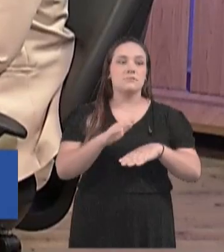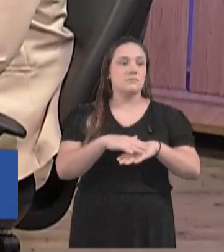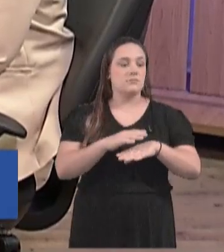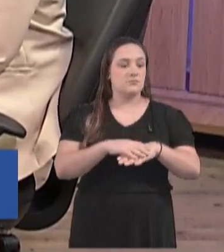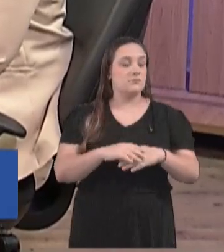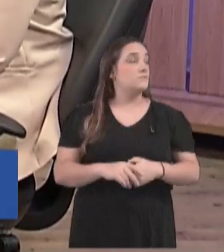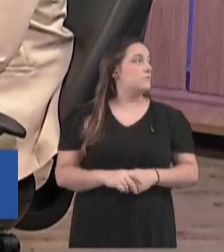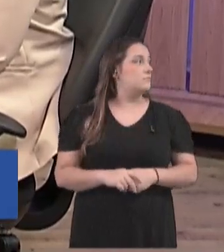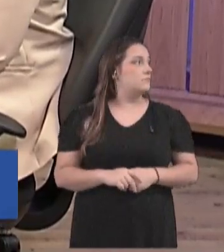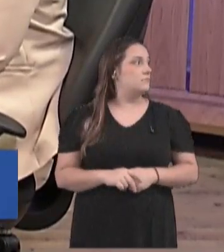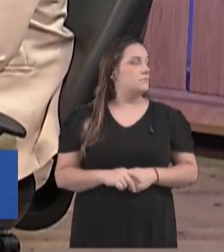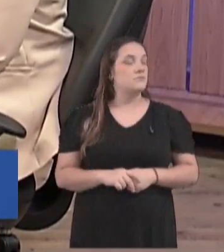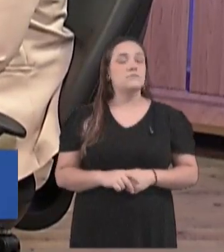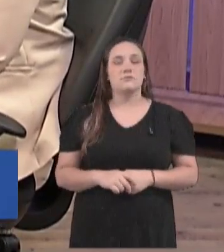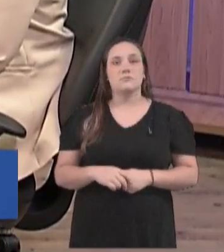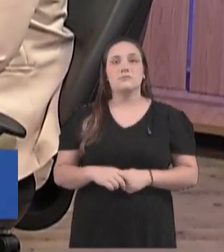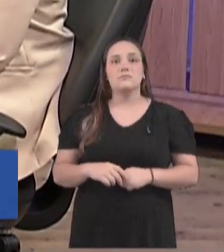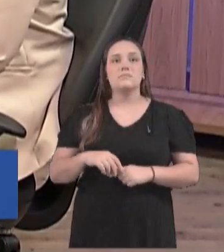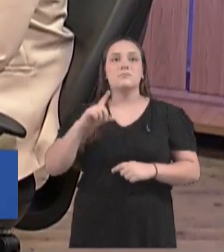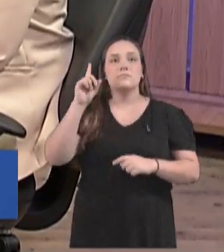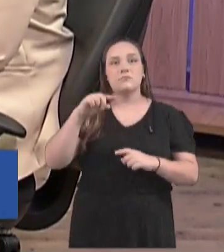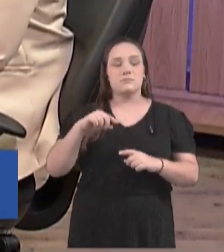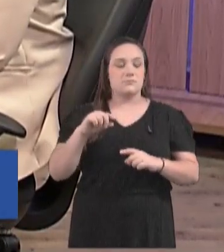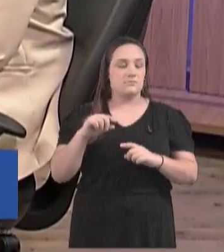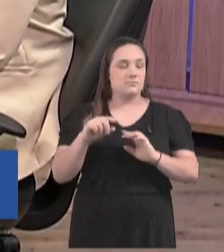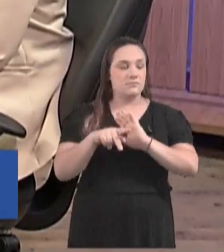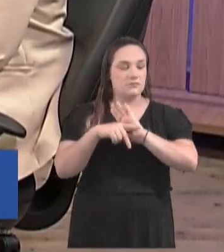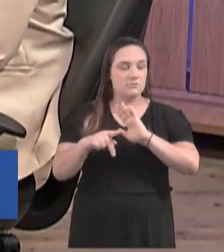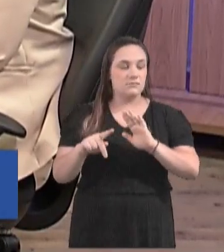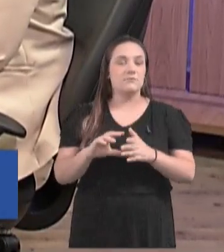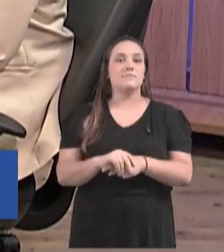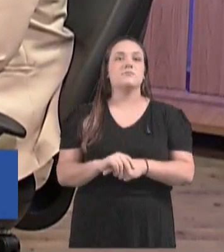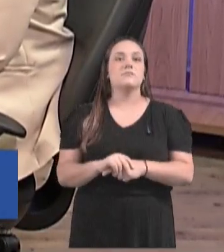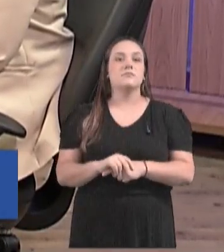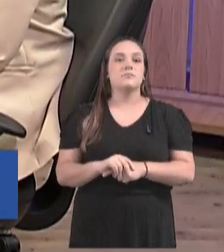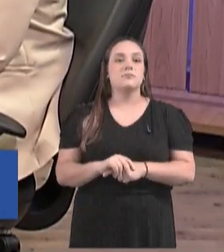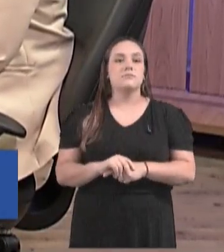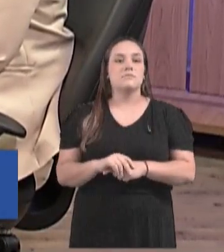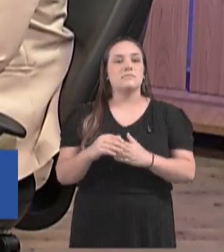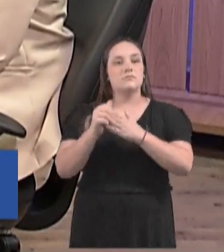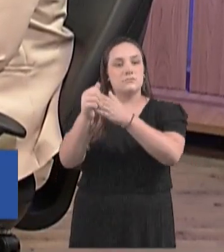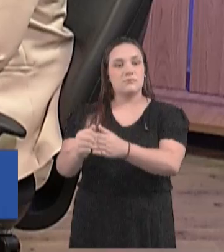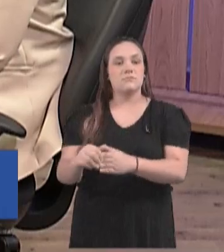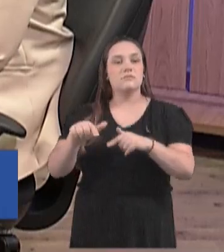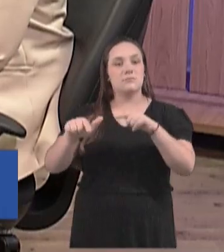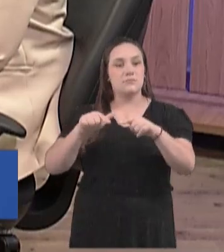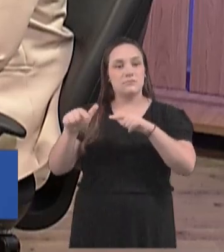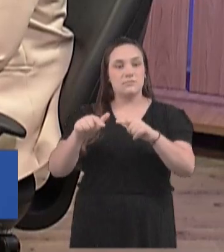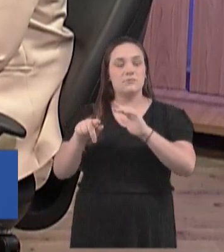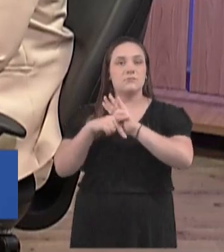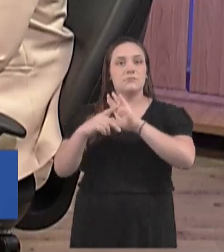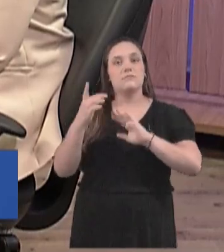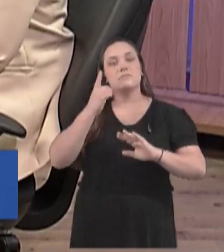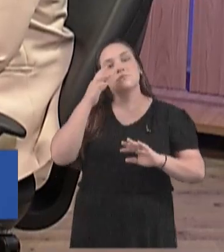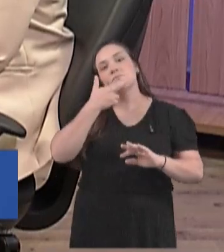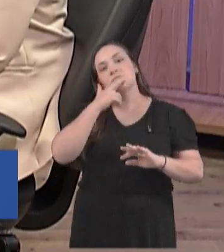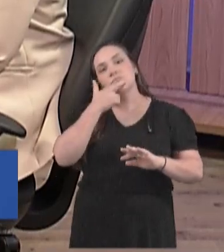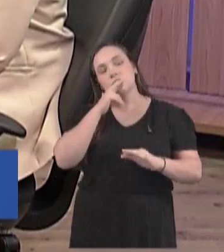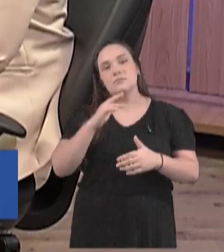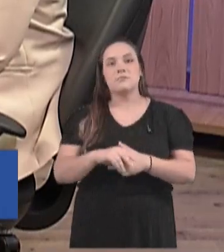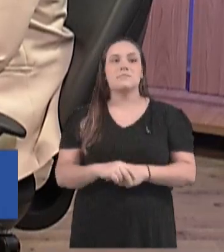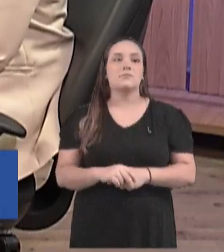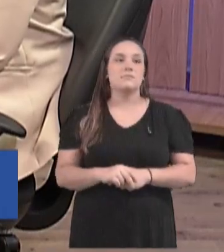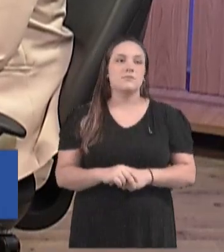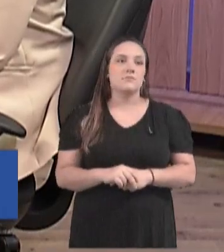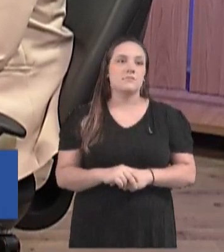a mediadora da primeira mesa que será ali conduzir os trabalhos, a palestra, aliás, pelo deputado Renato Câmara,